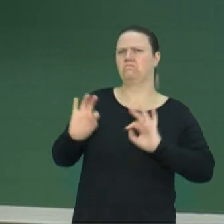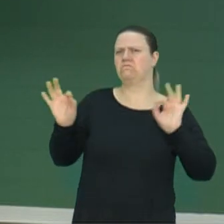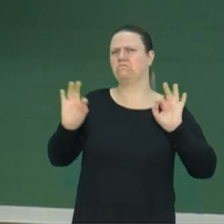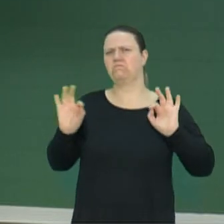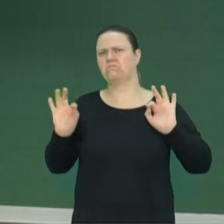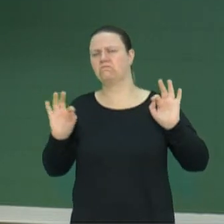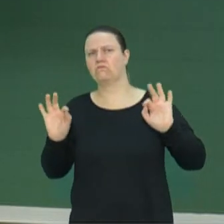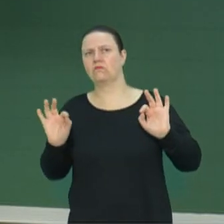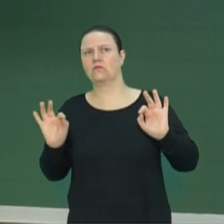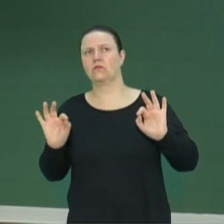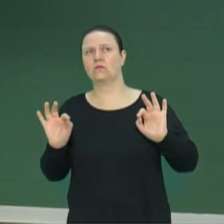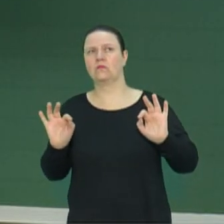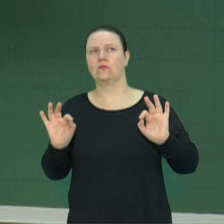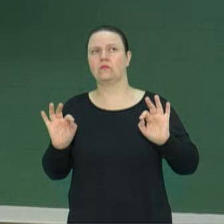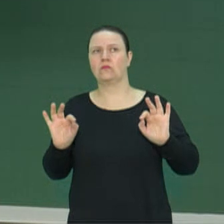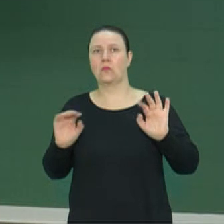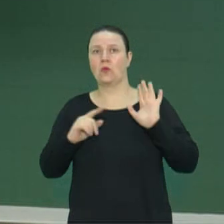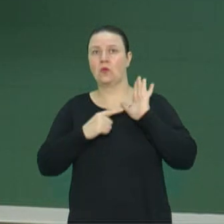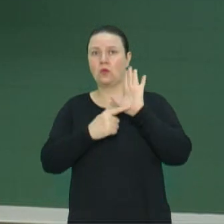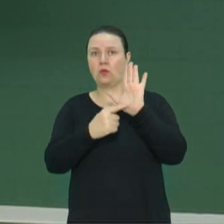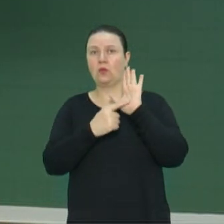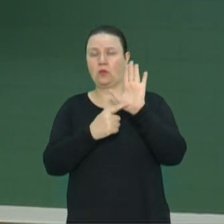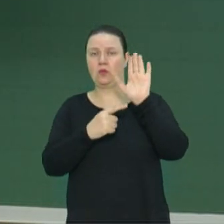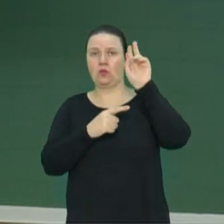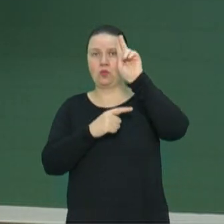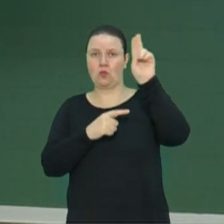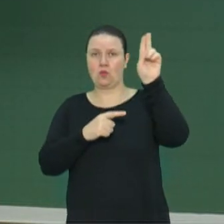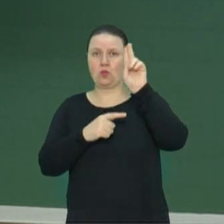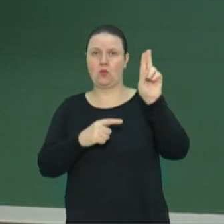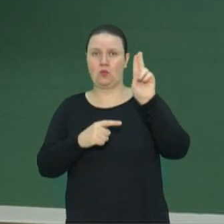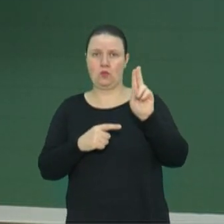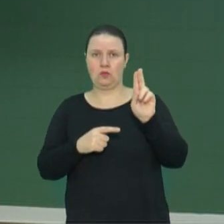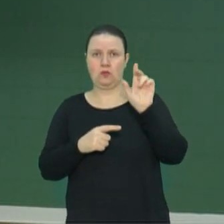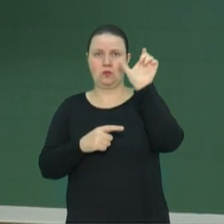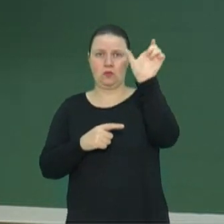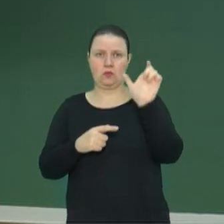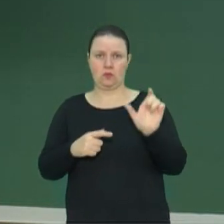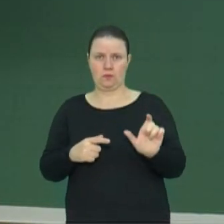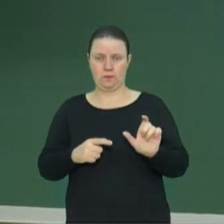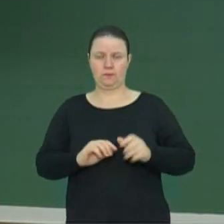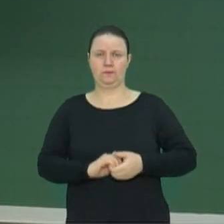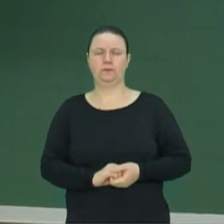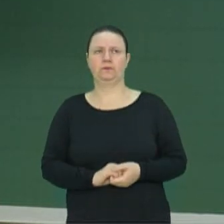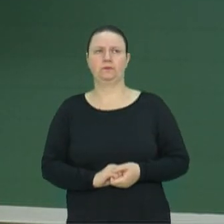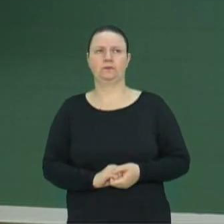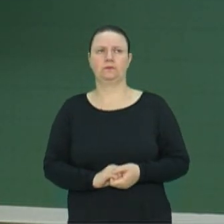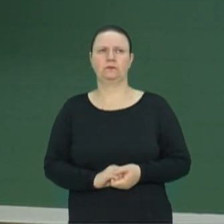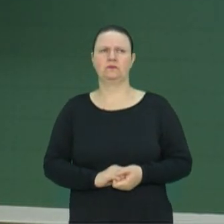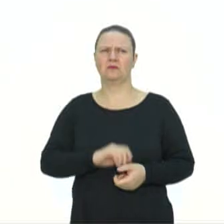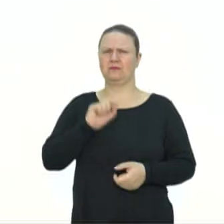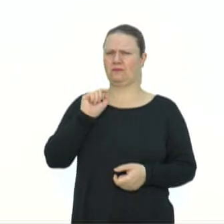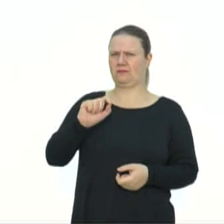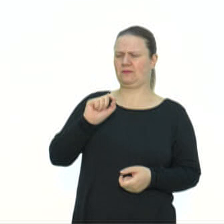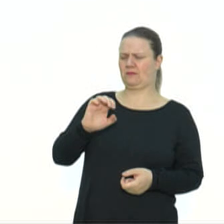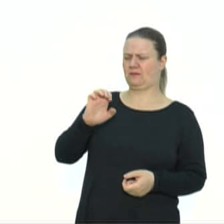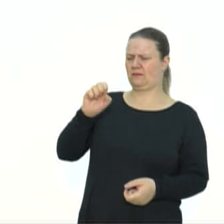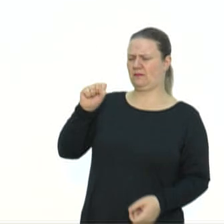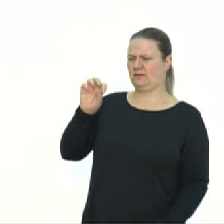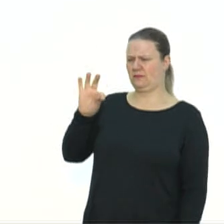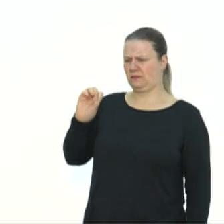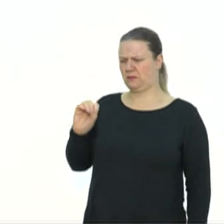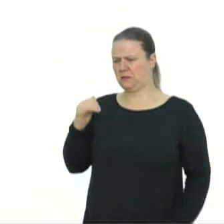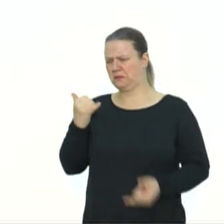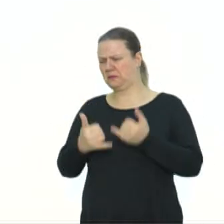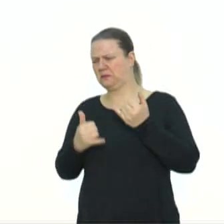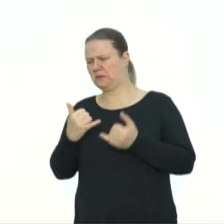objeto, você usa esses demonstrativos. Alguns exemplos. Que é isto? Parece um despertador,